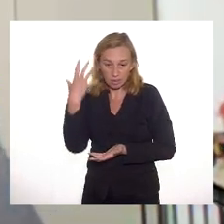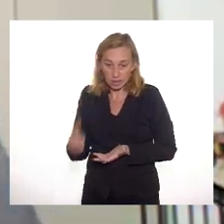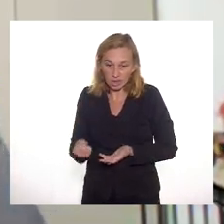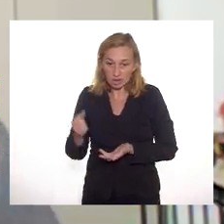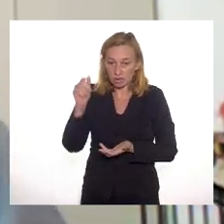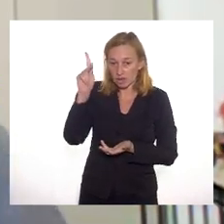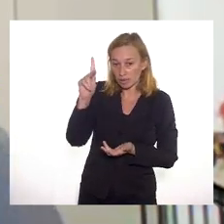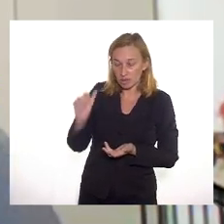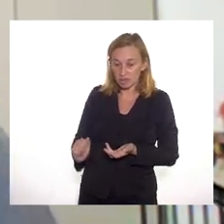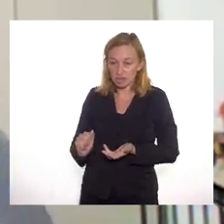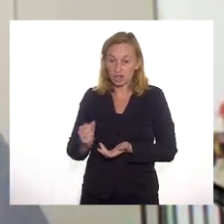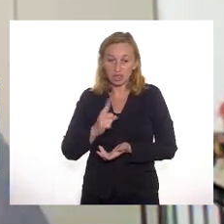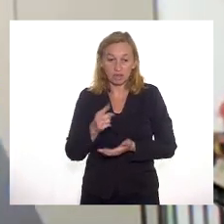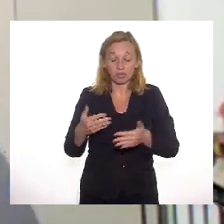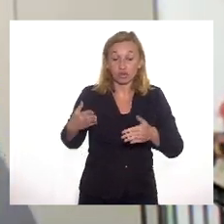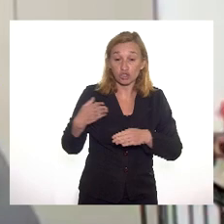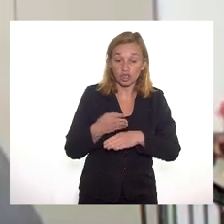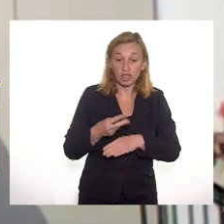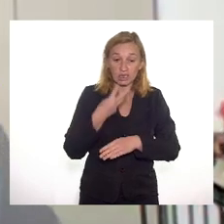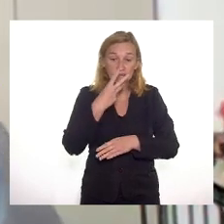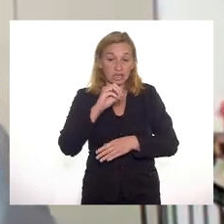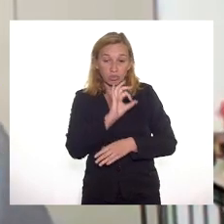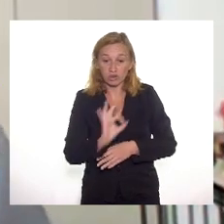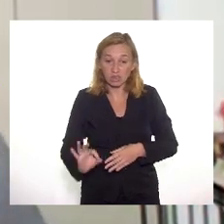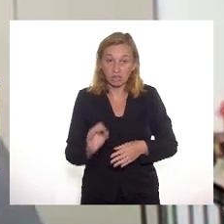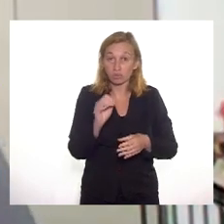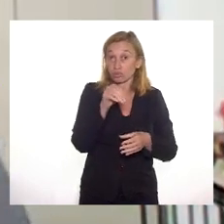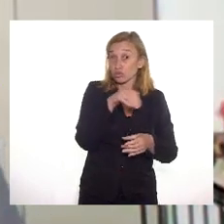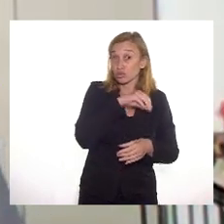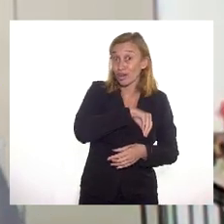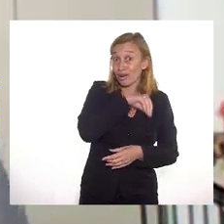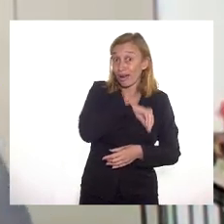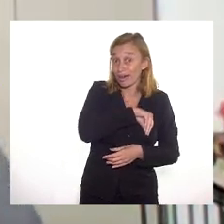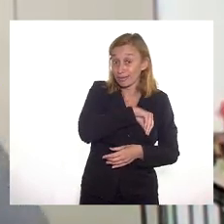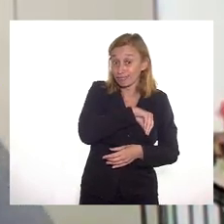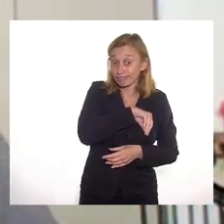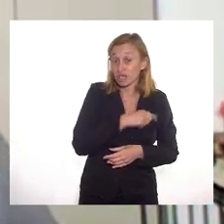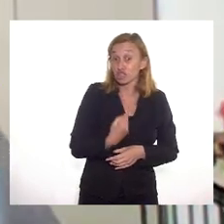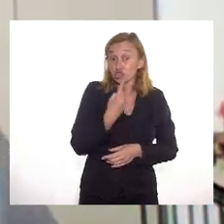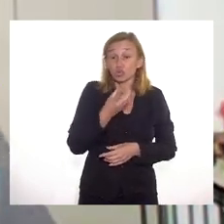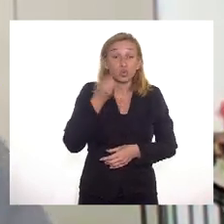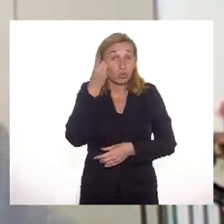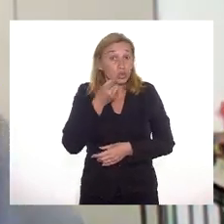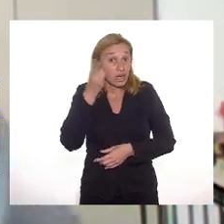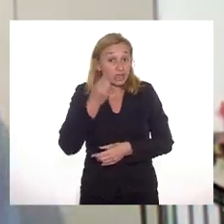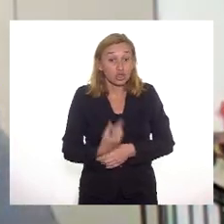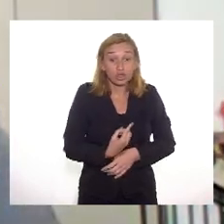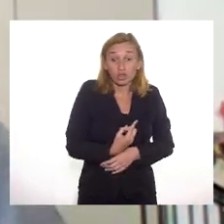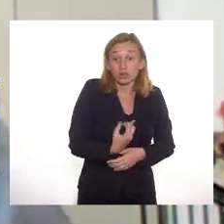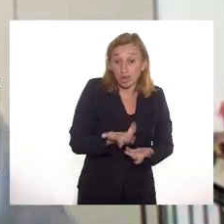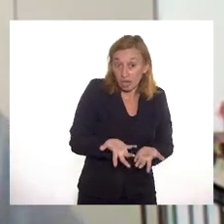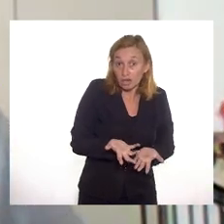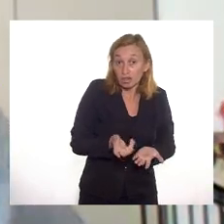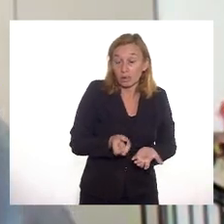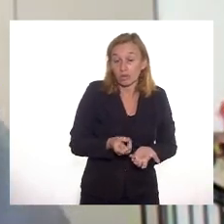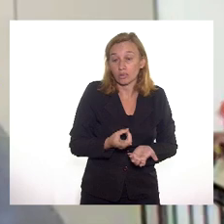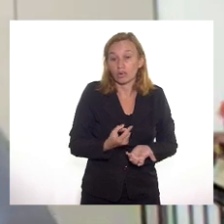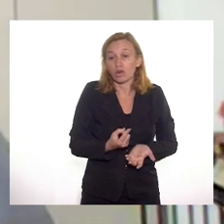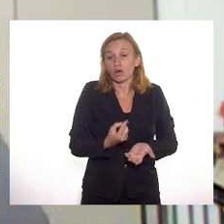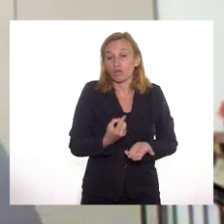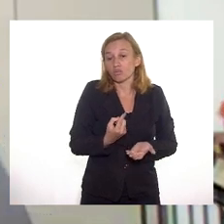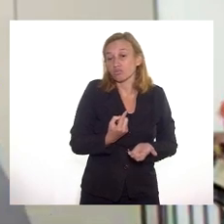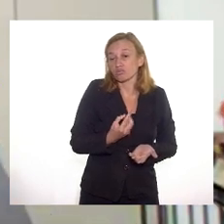chegam a 30% do salário de um deputado ou de um salário que pudesse ser considerado um